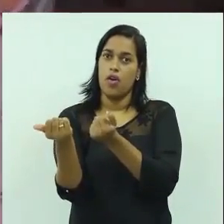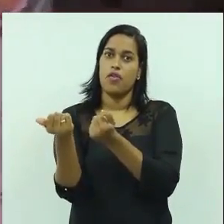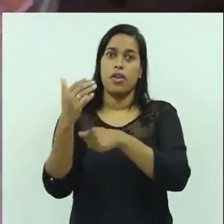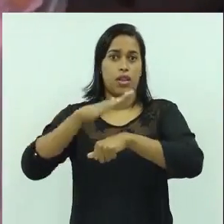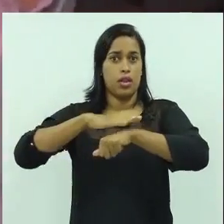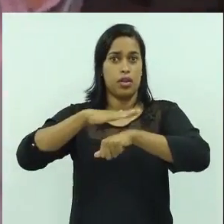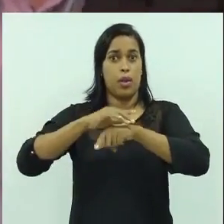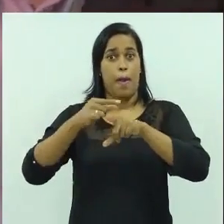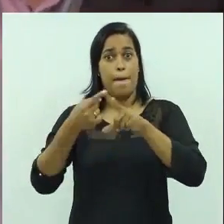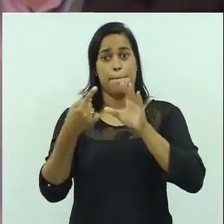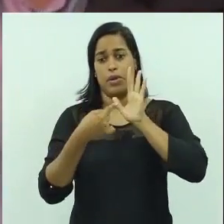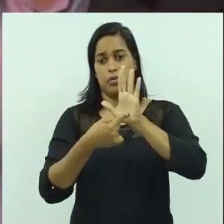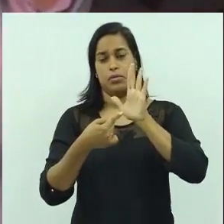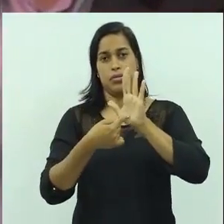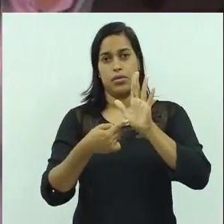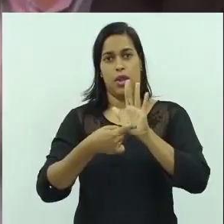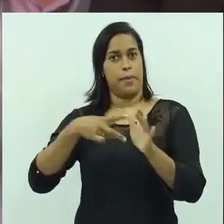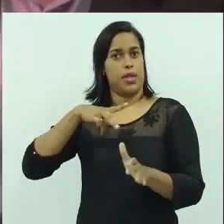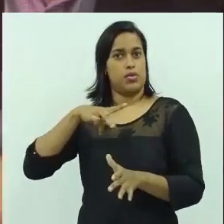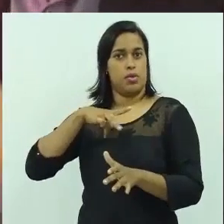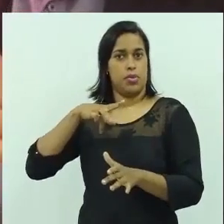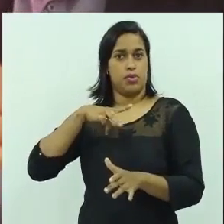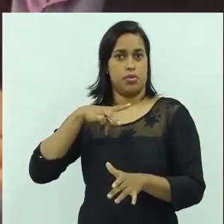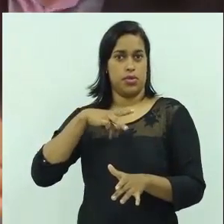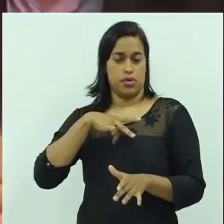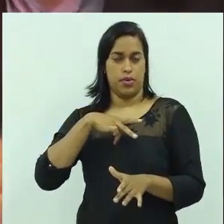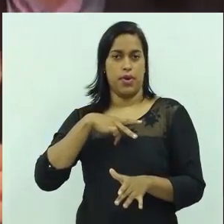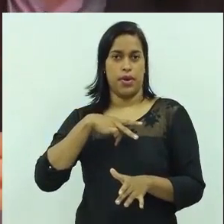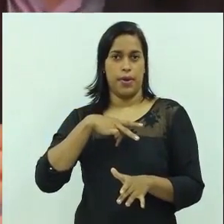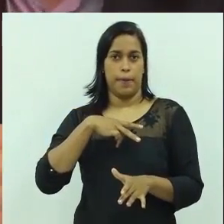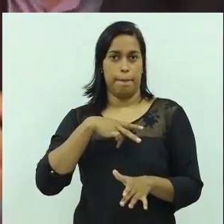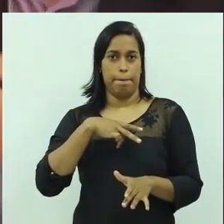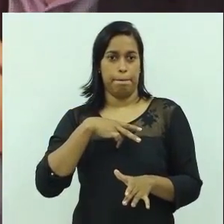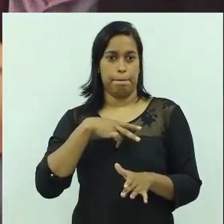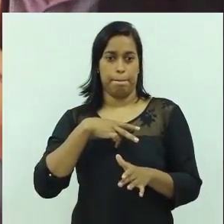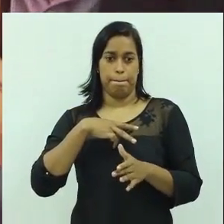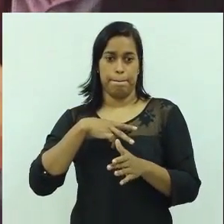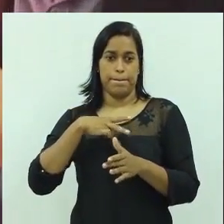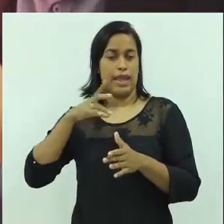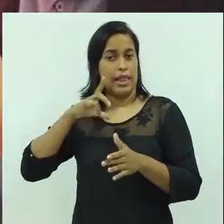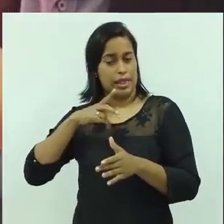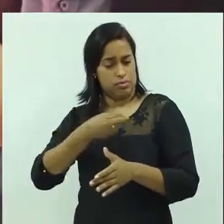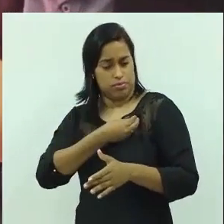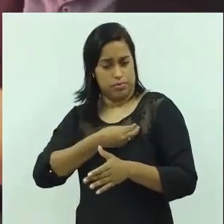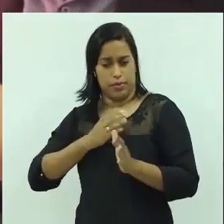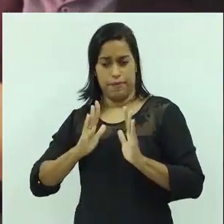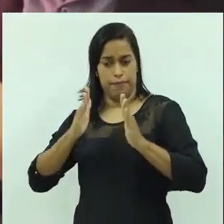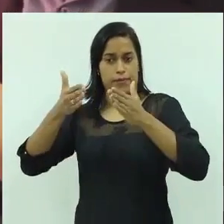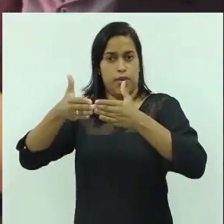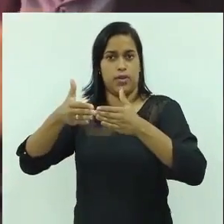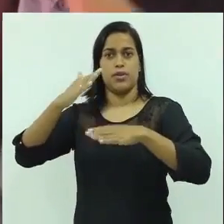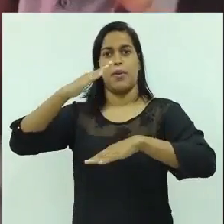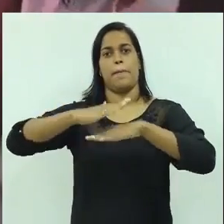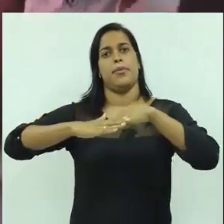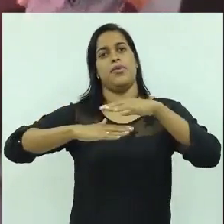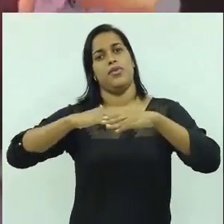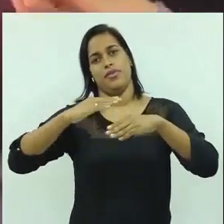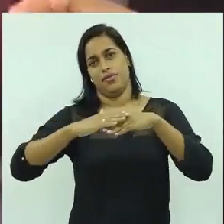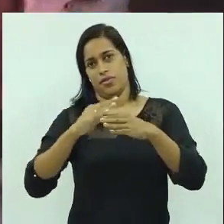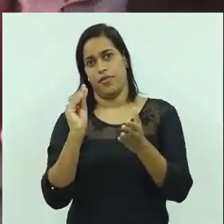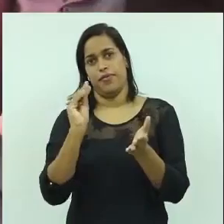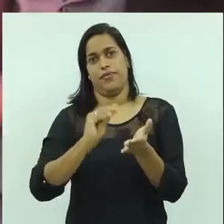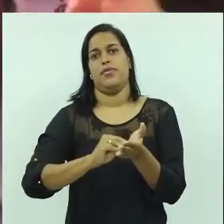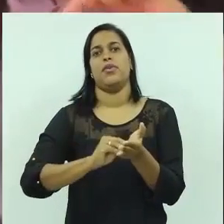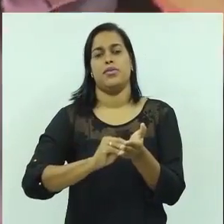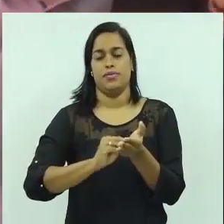mas deu muita ênfase na vida pessoal. Então, traz uma trajetória enfocando a questão profissional de como